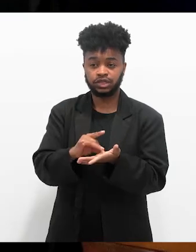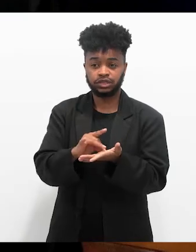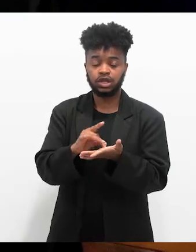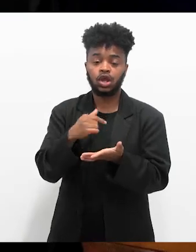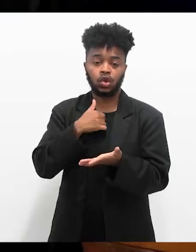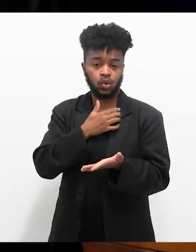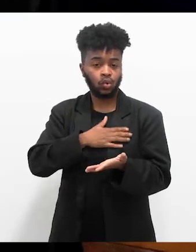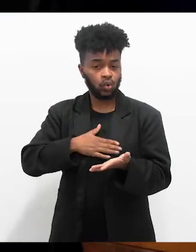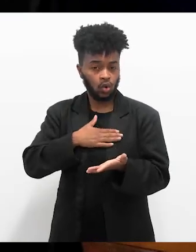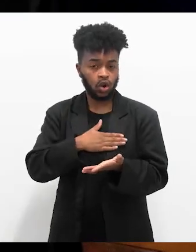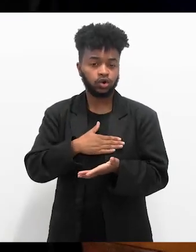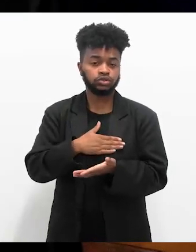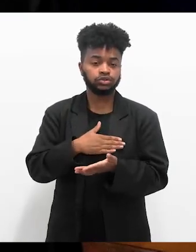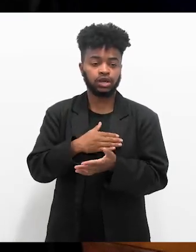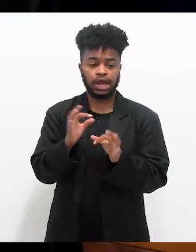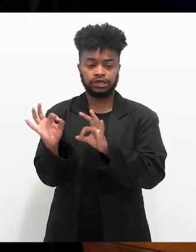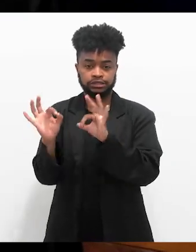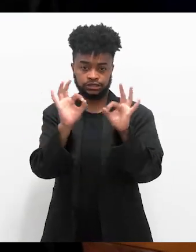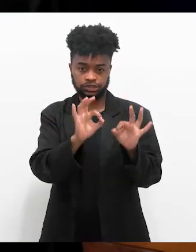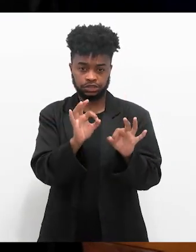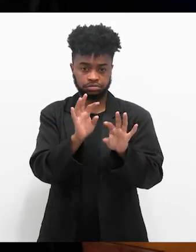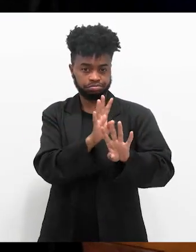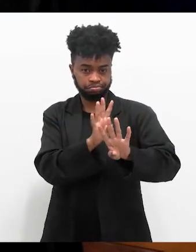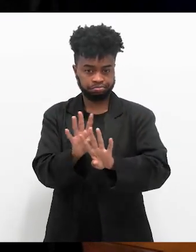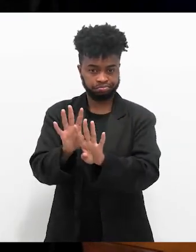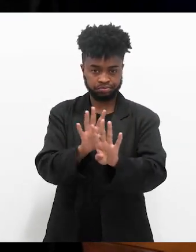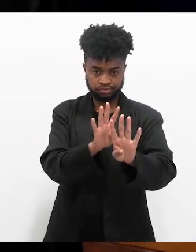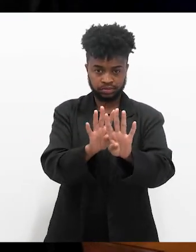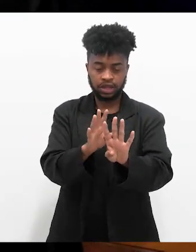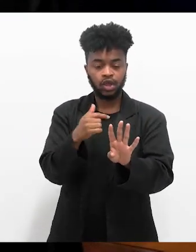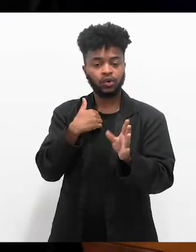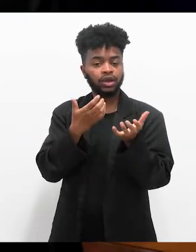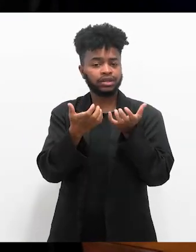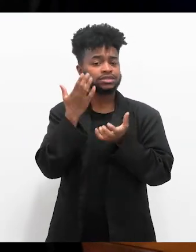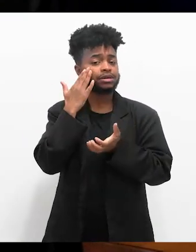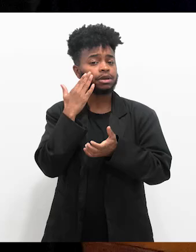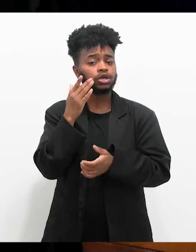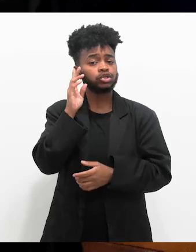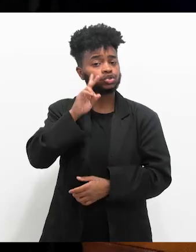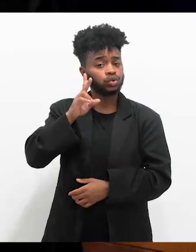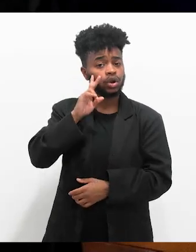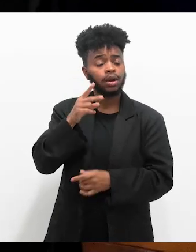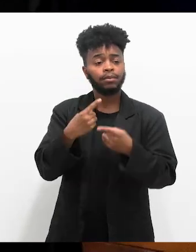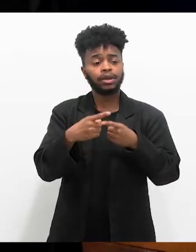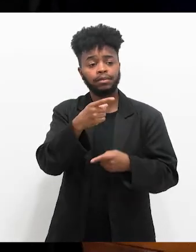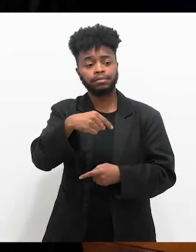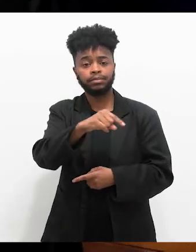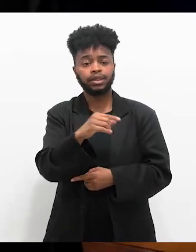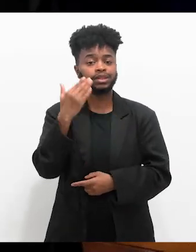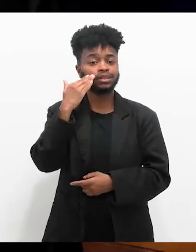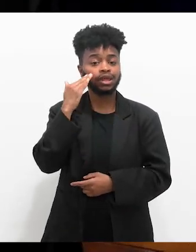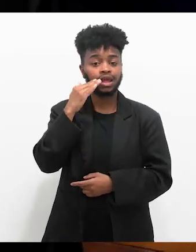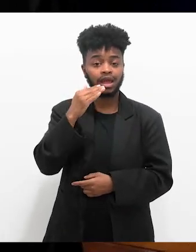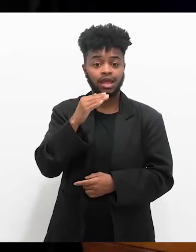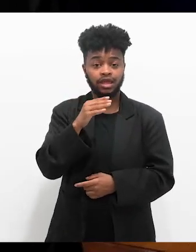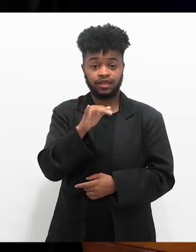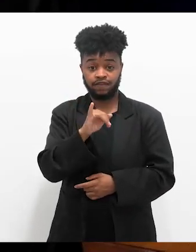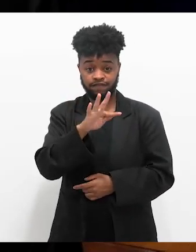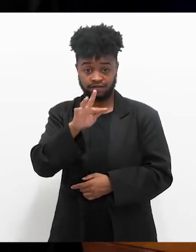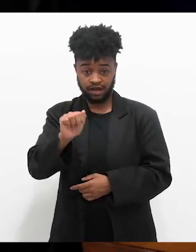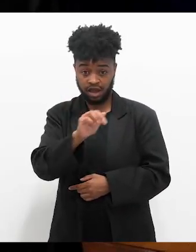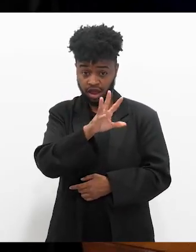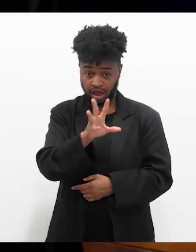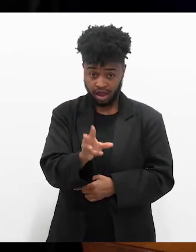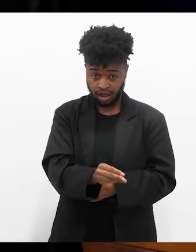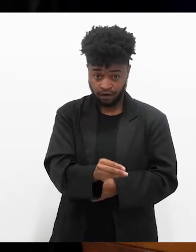gostar muito de ouvir e de ver na avenida, né? Essa história para que as pessoas compreendam que o Ifá afro-cubano ele foi